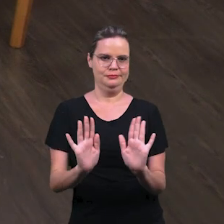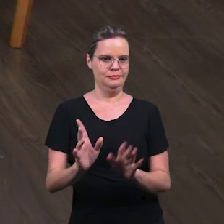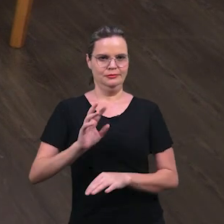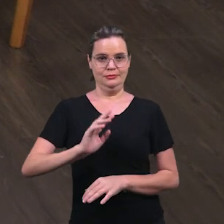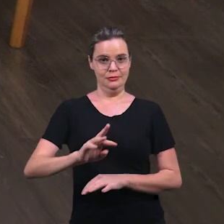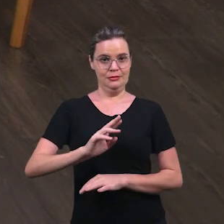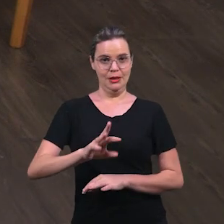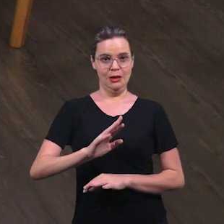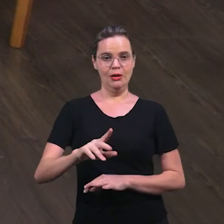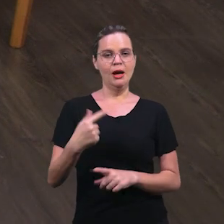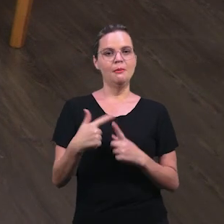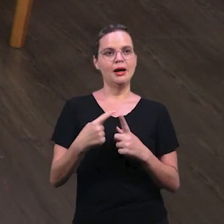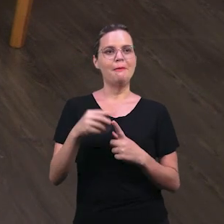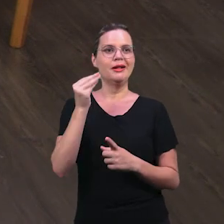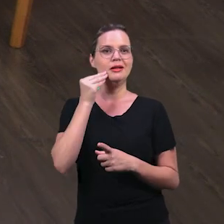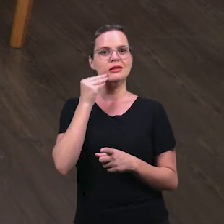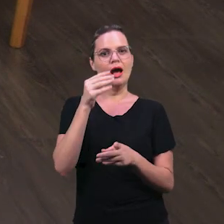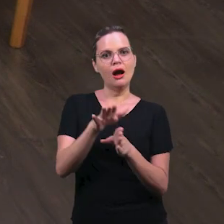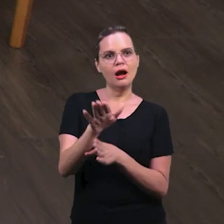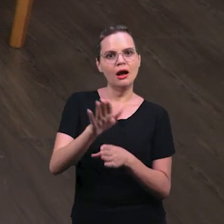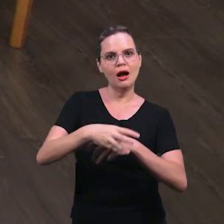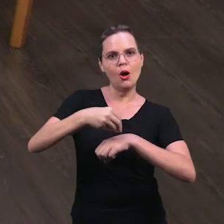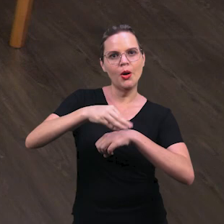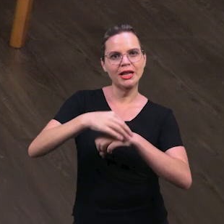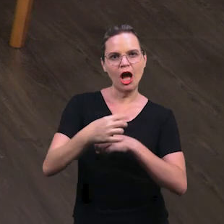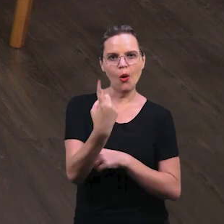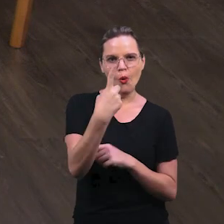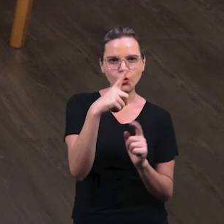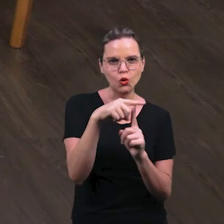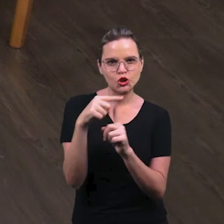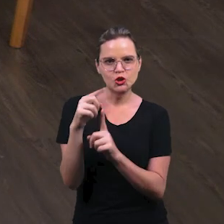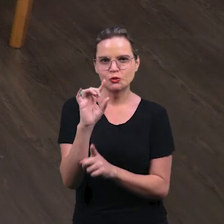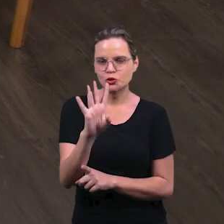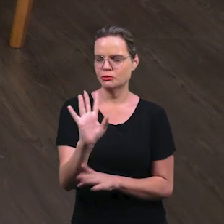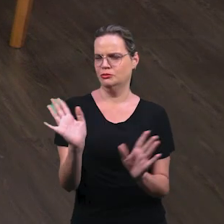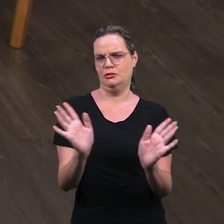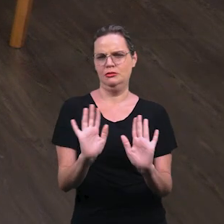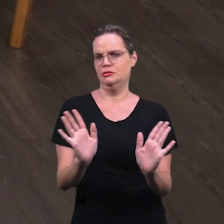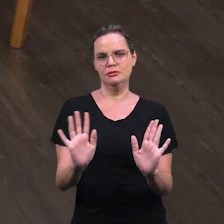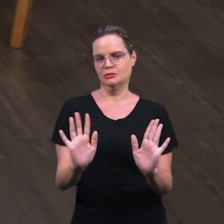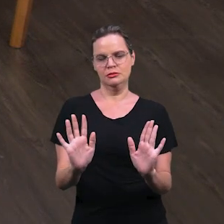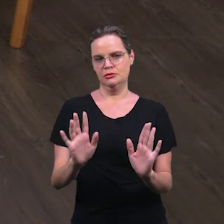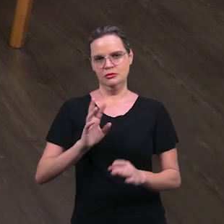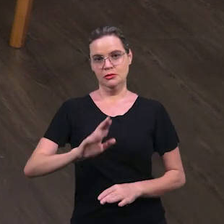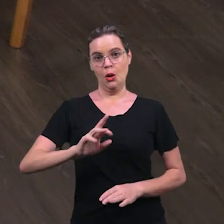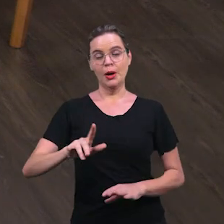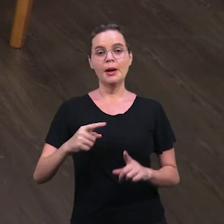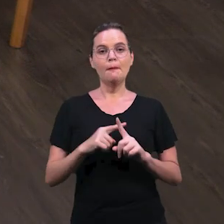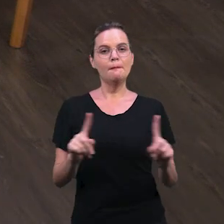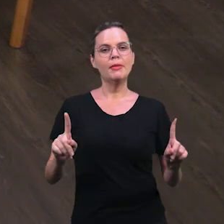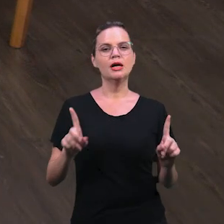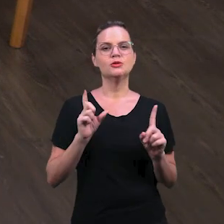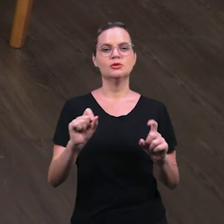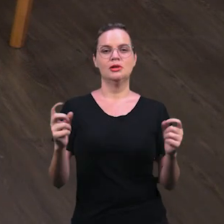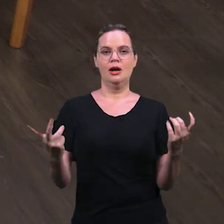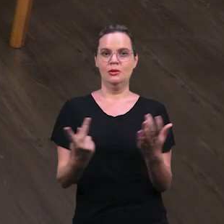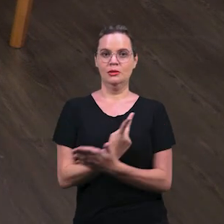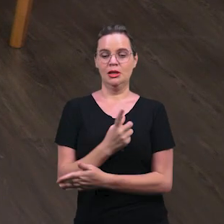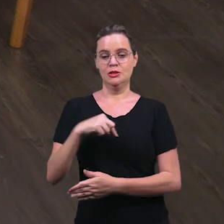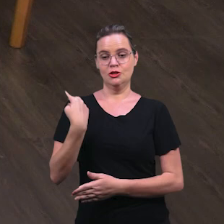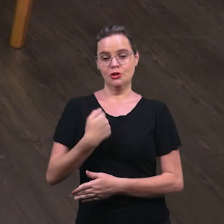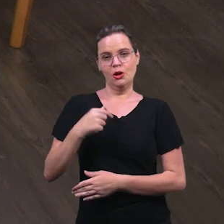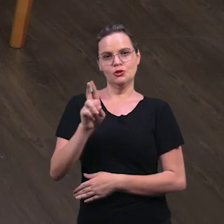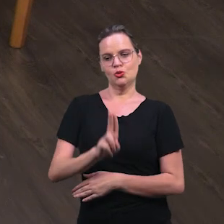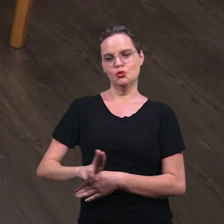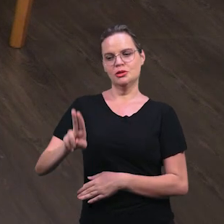para poder orientar, né, a formação dos nossos filhos. Não existe. Mas